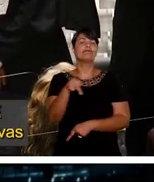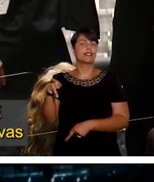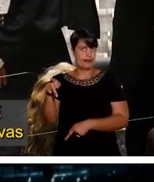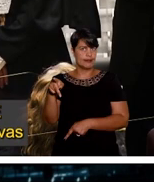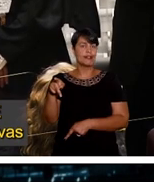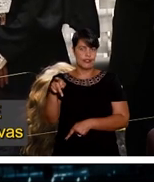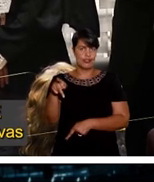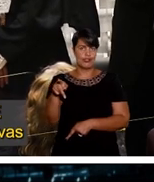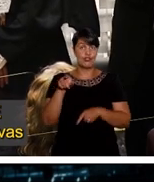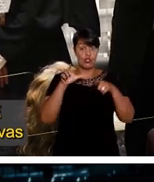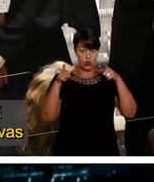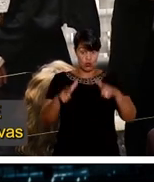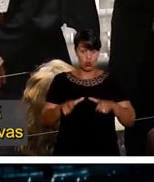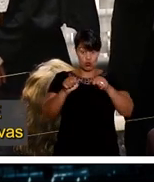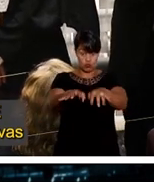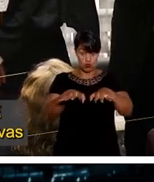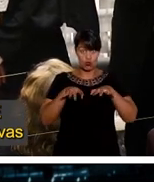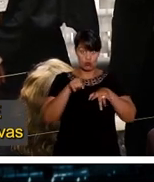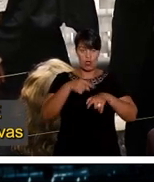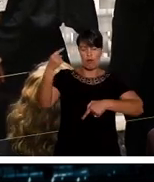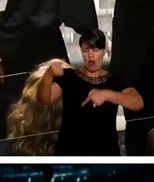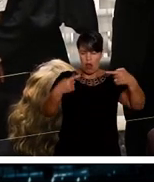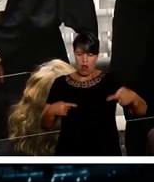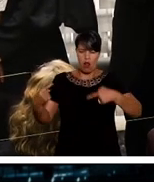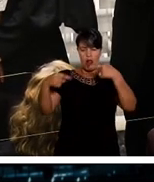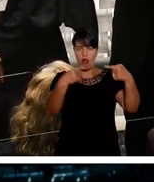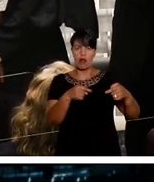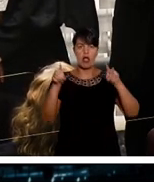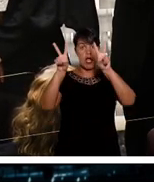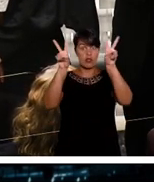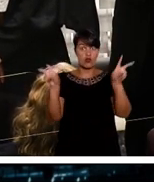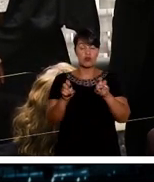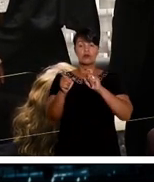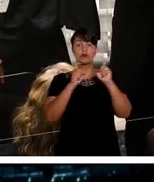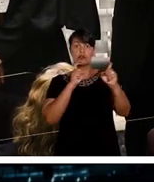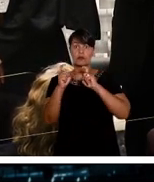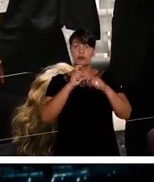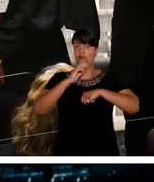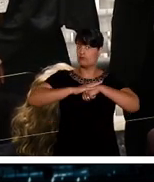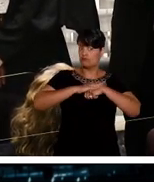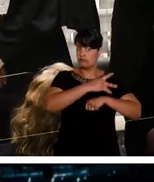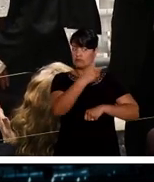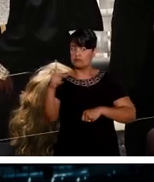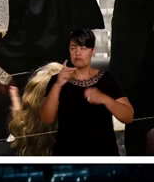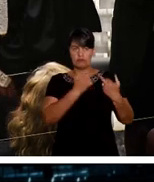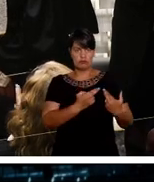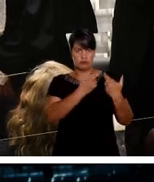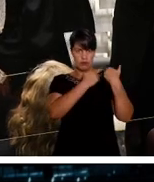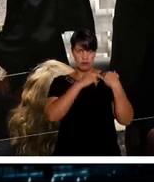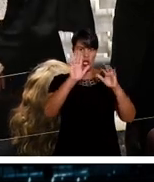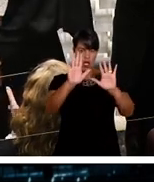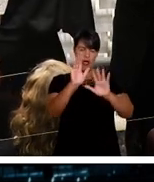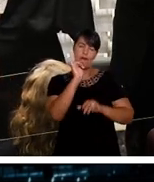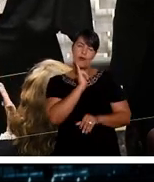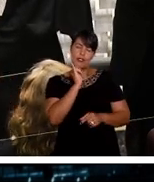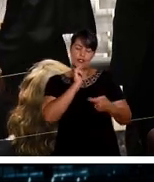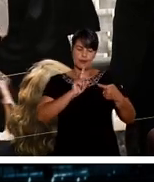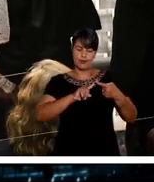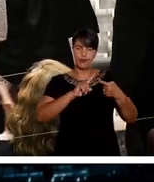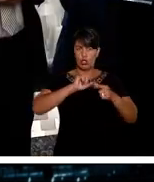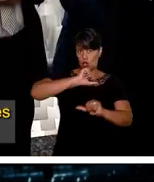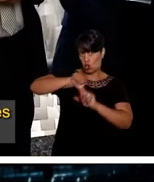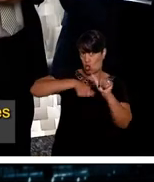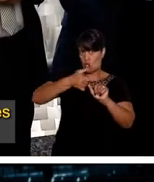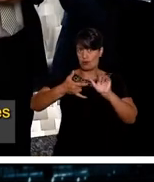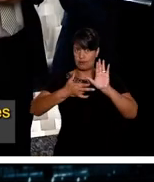é onde se discutem as questões administrativas de responsabilidade dos magistrados, como alterações no regimento